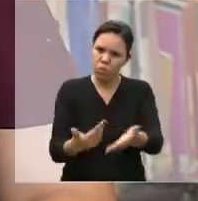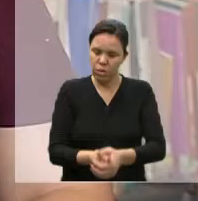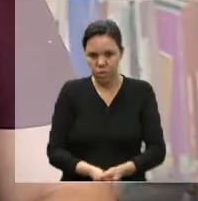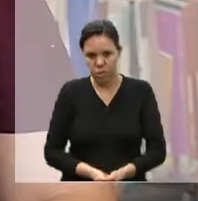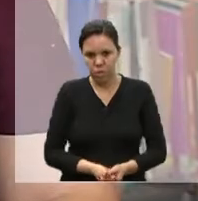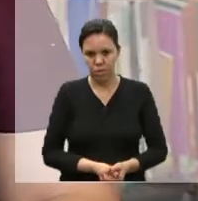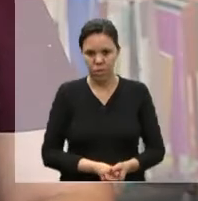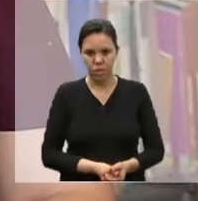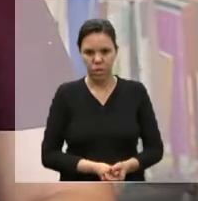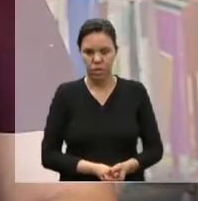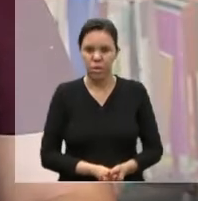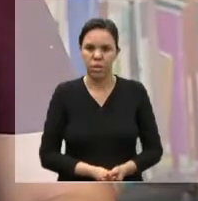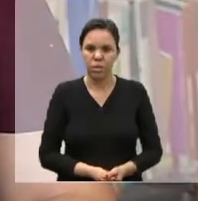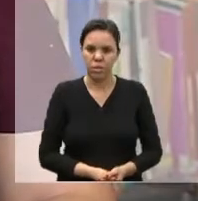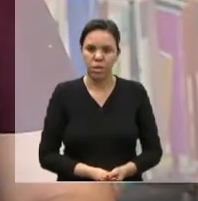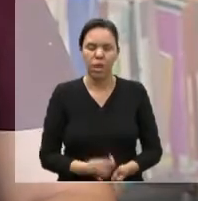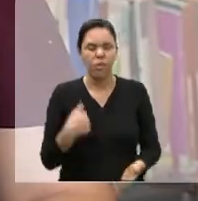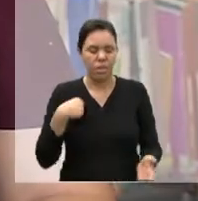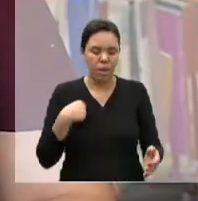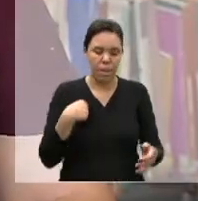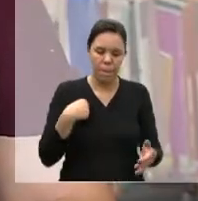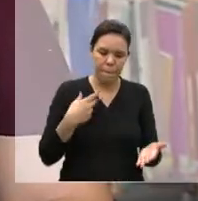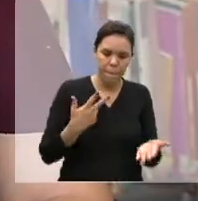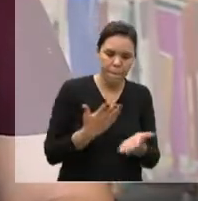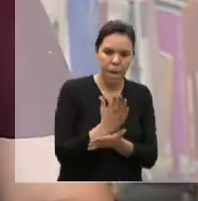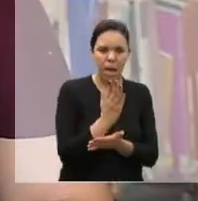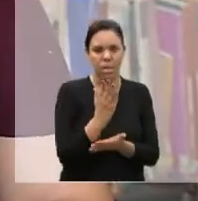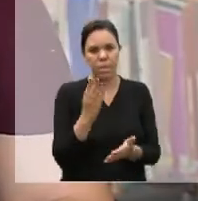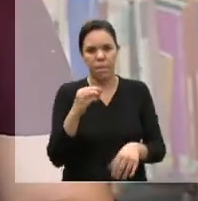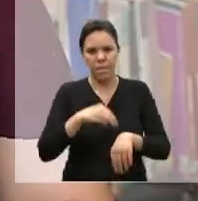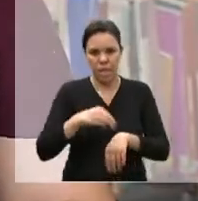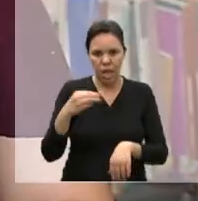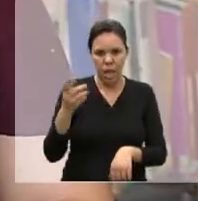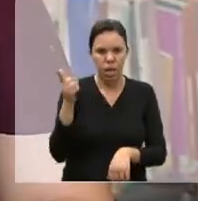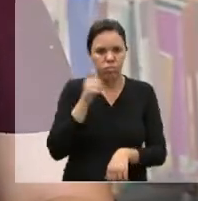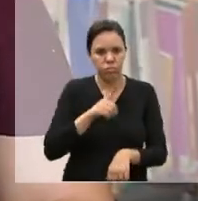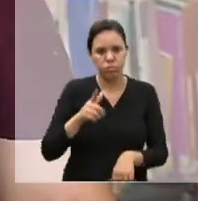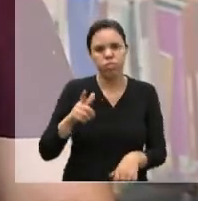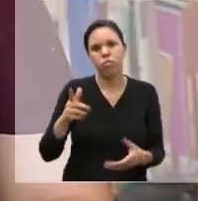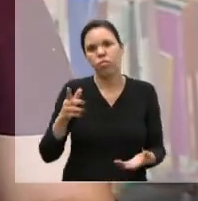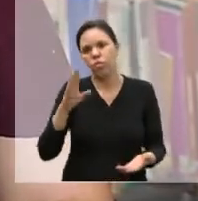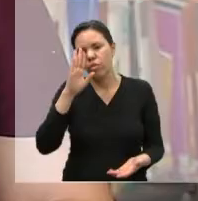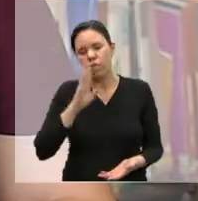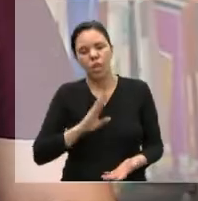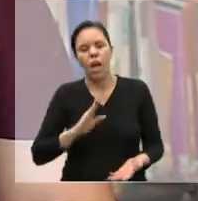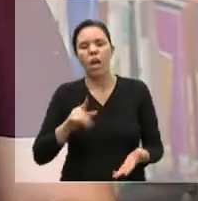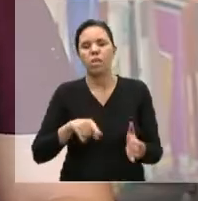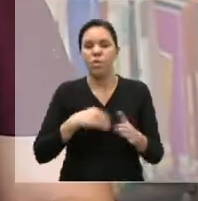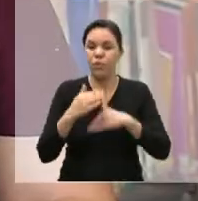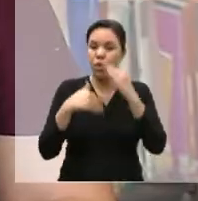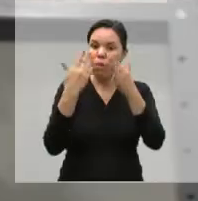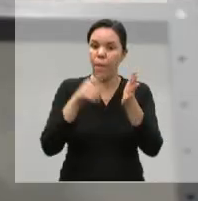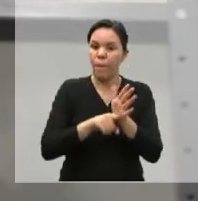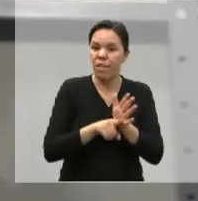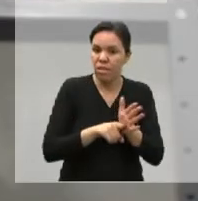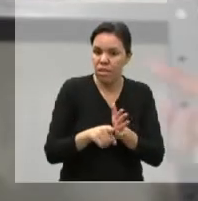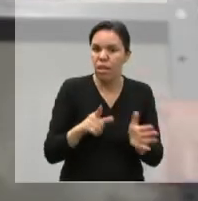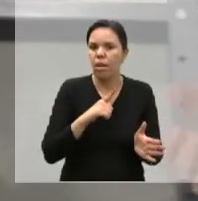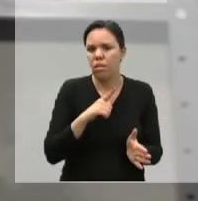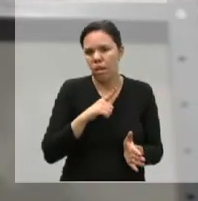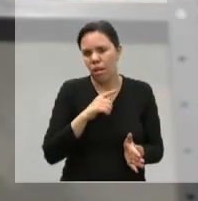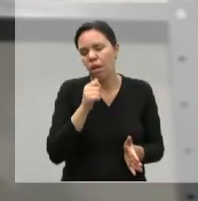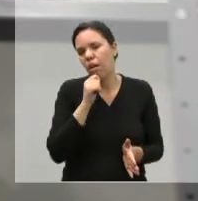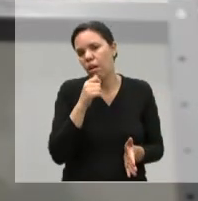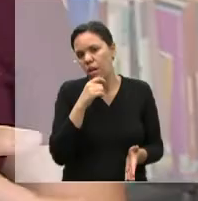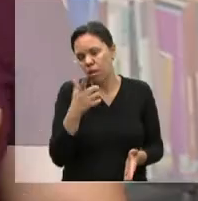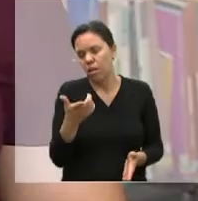no mestrado, no doutorado, para receber bolsa, para desenvolver pesquisa. E, infelizmente, ainda há um viés muito